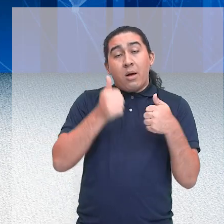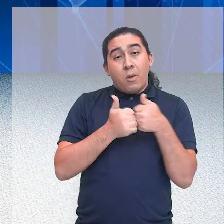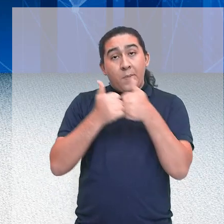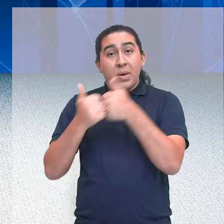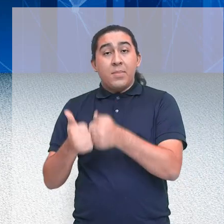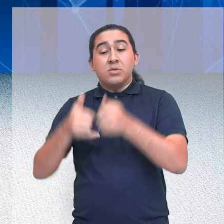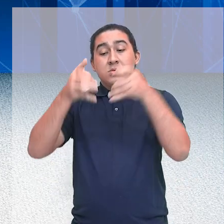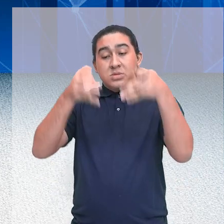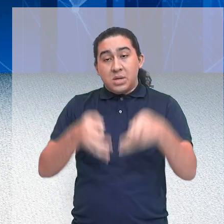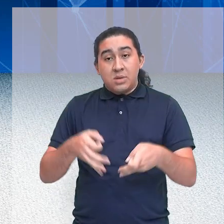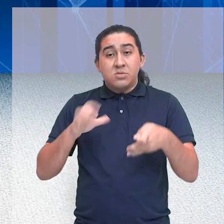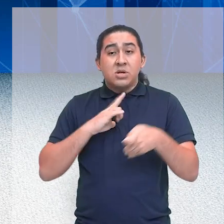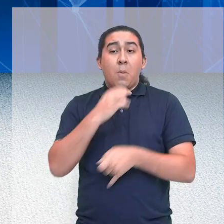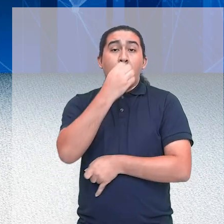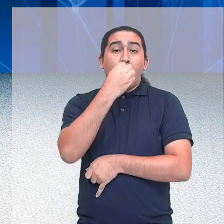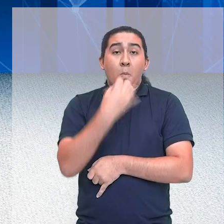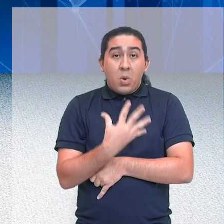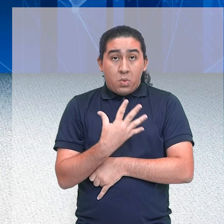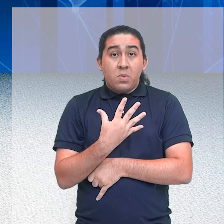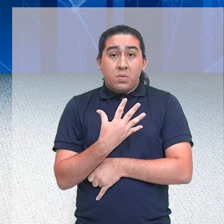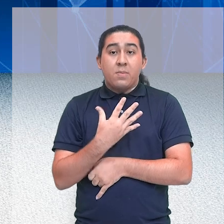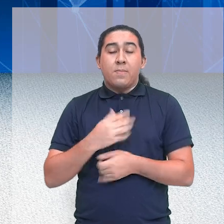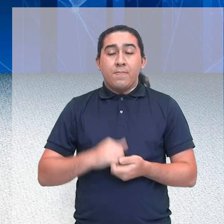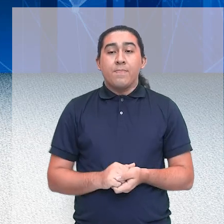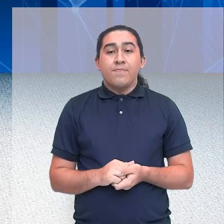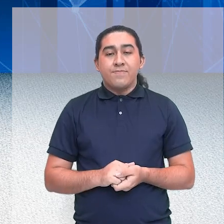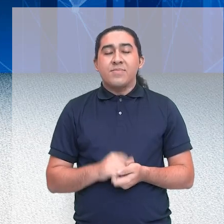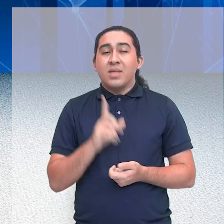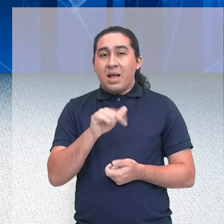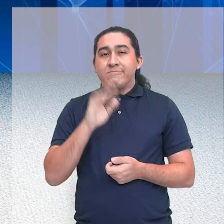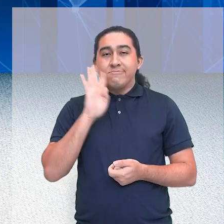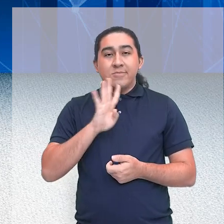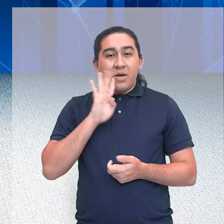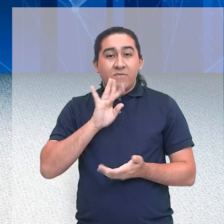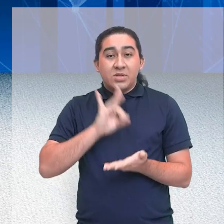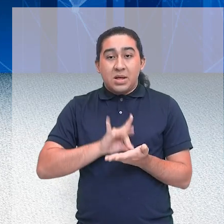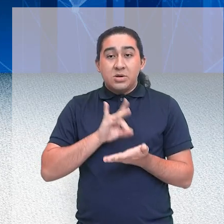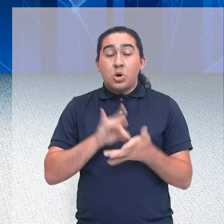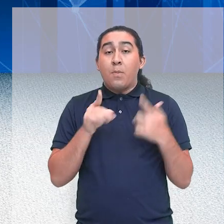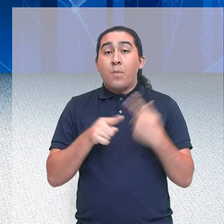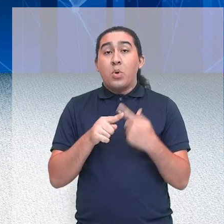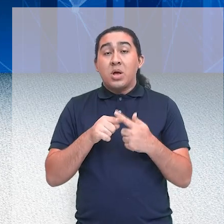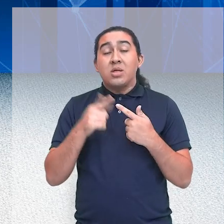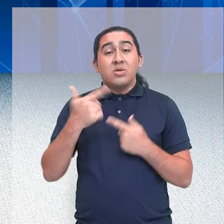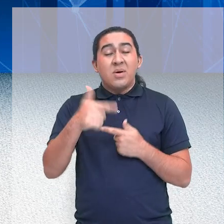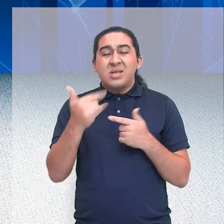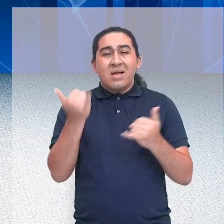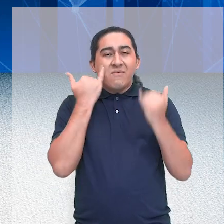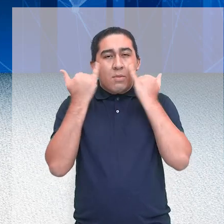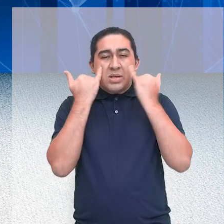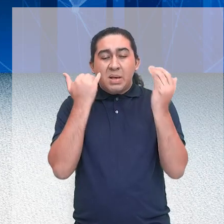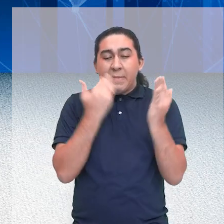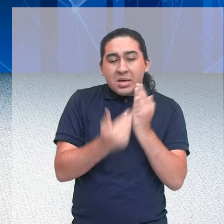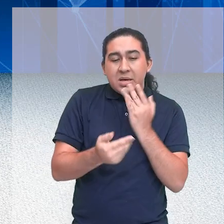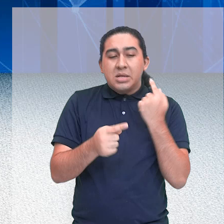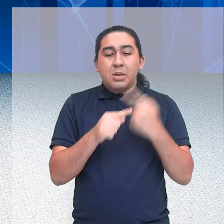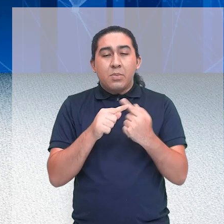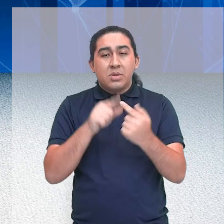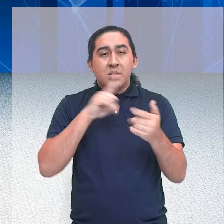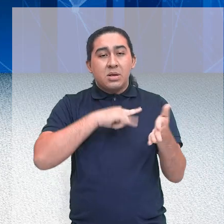uma maneira mais eficiente. Isso é muito legal, né? Porque não se perde mais tempo também lendo